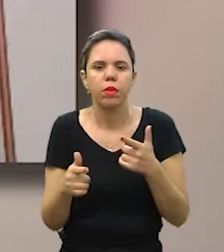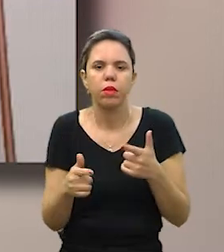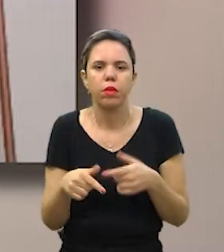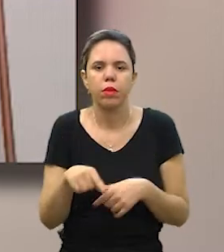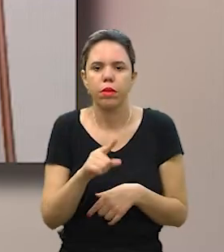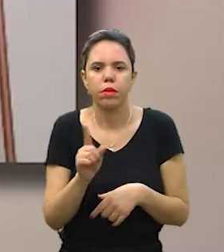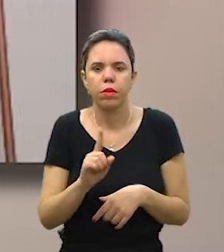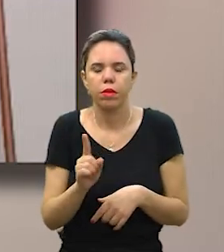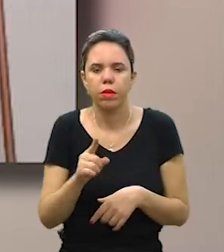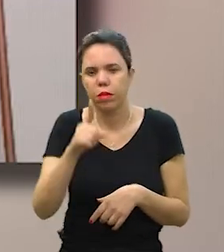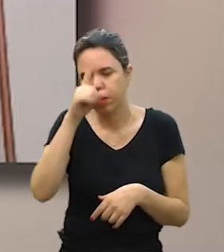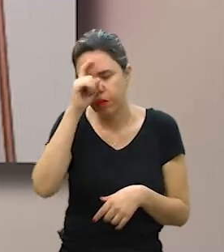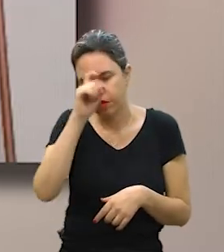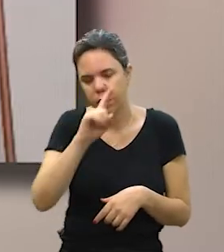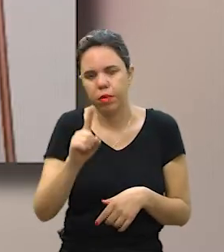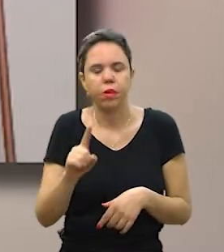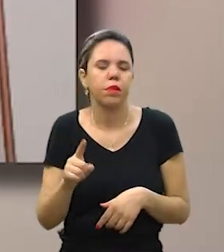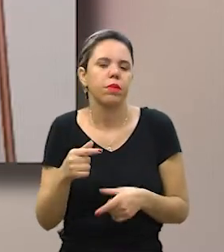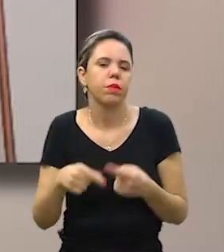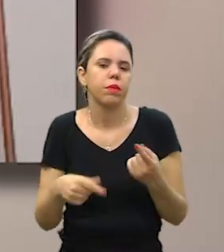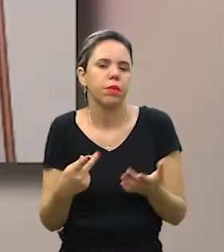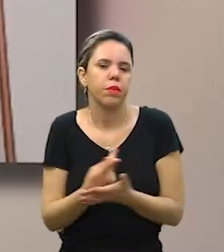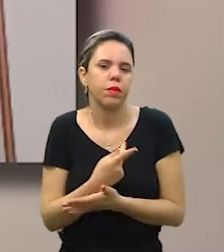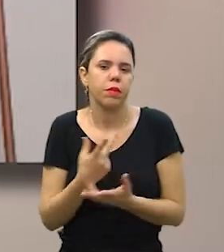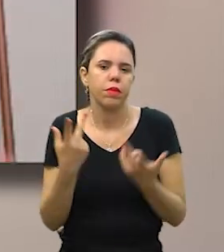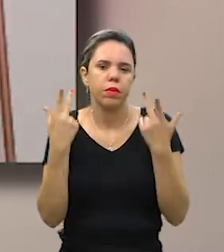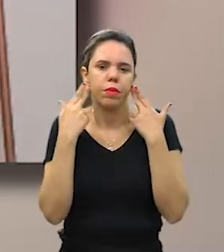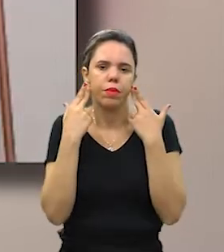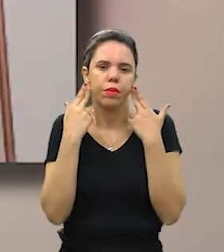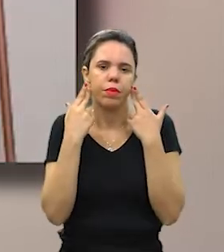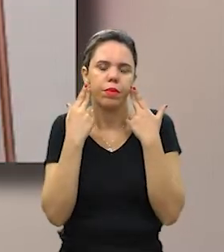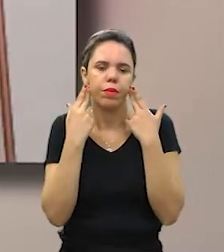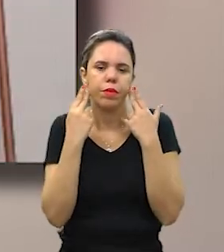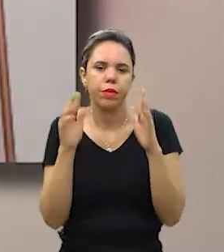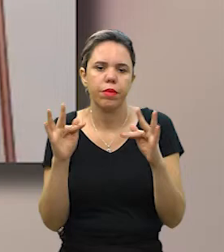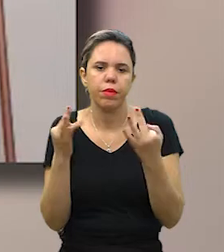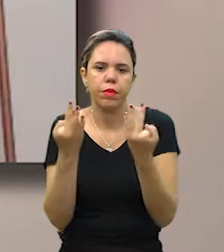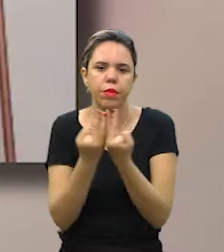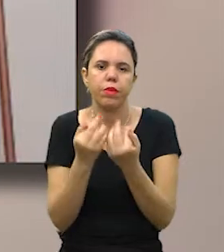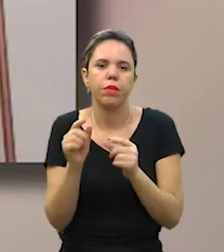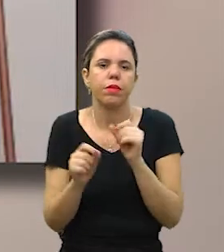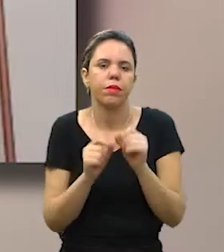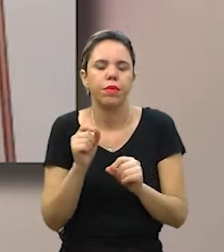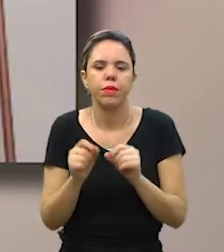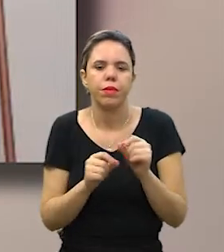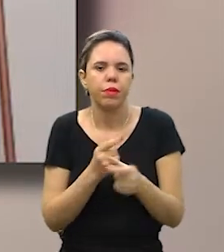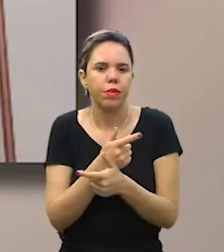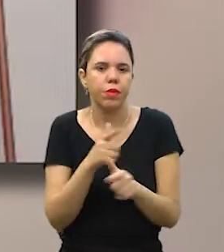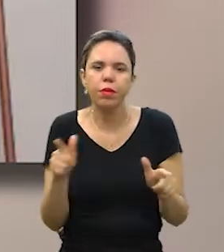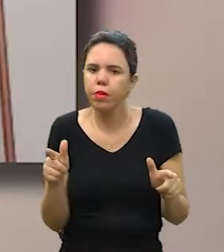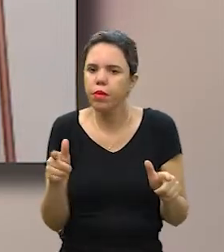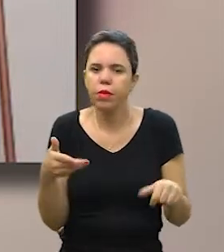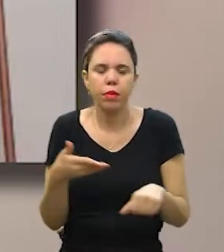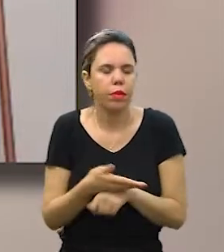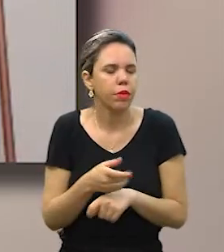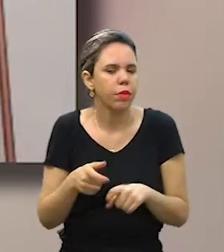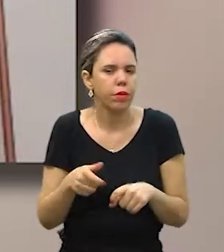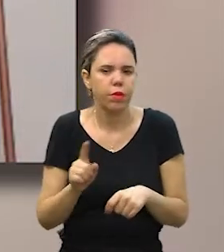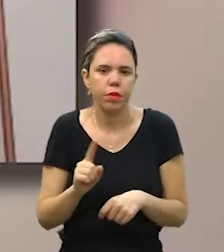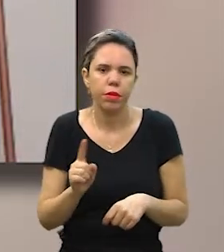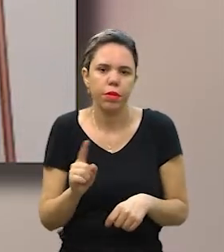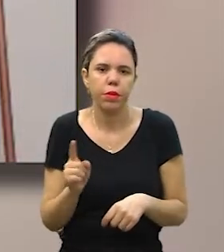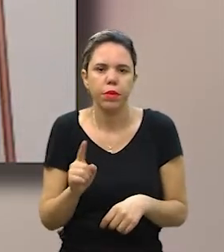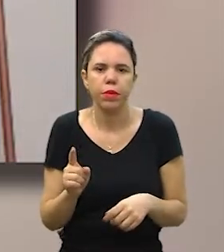que ela vá a um hospital indevidamente, porque é muito comum as famílias que não têm acesso a um